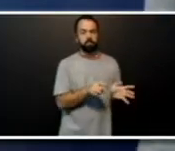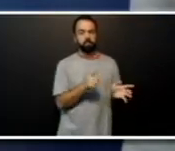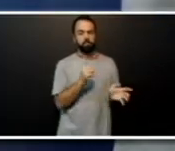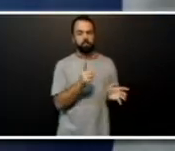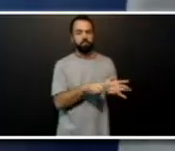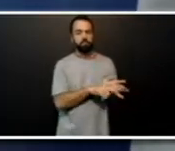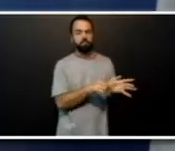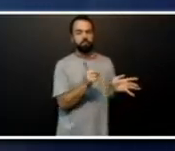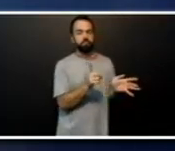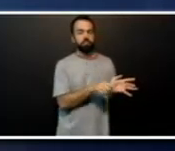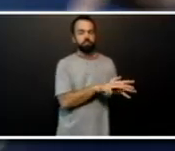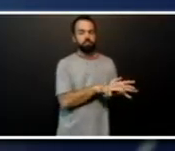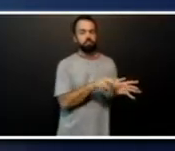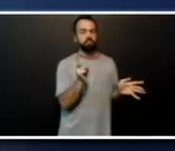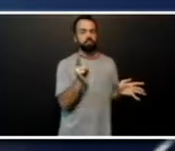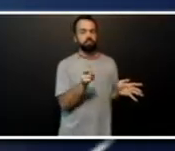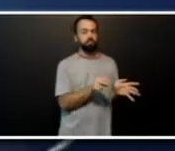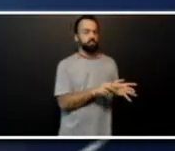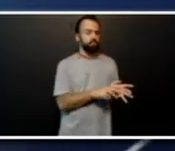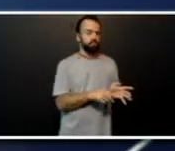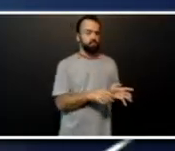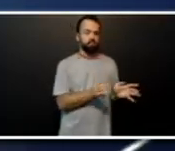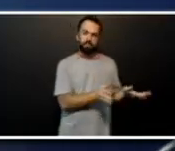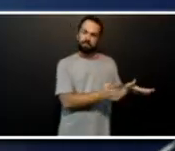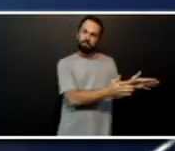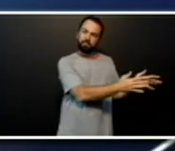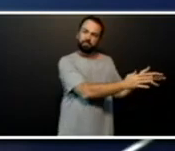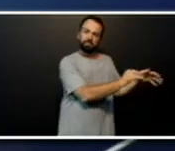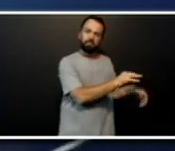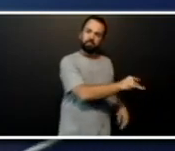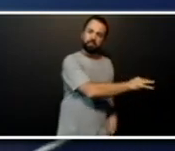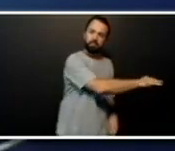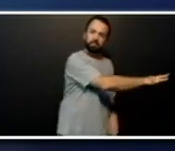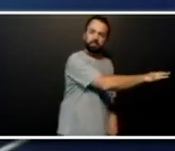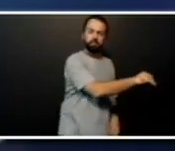2, 3 e assim por diante.